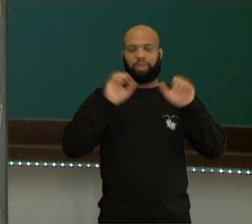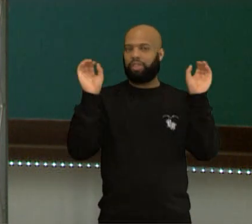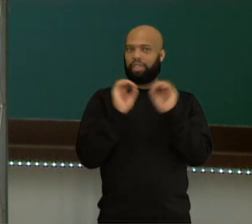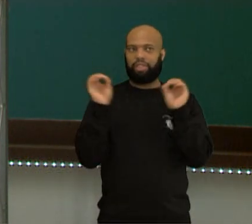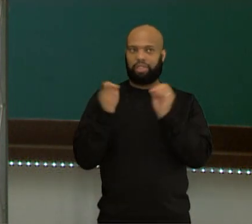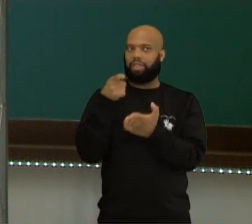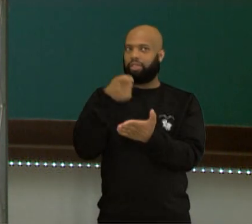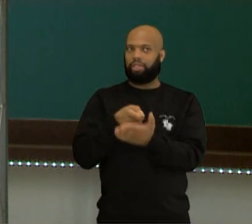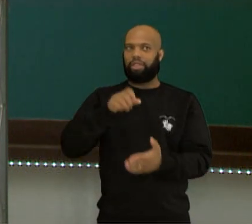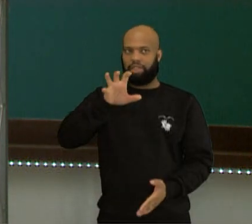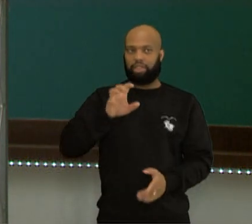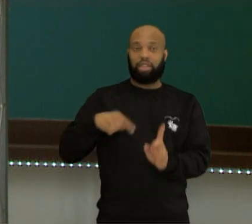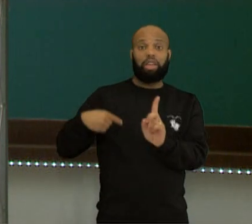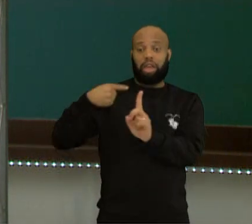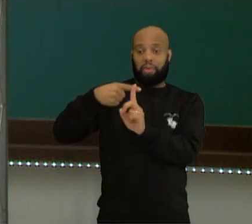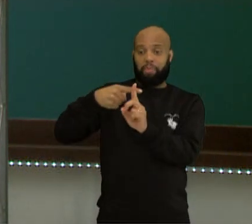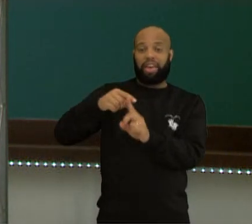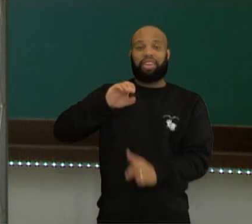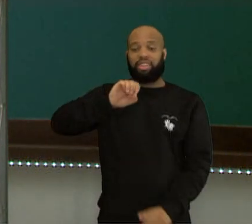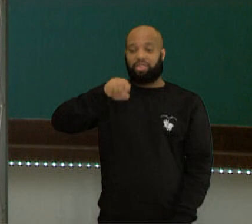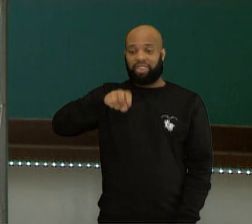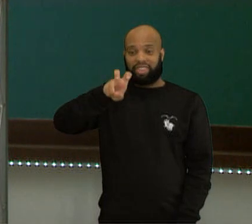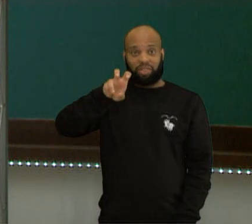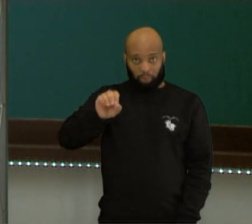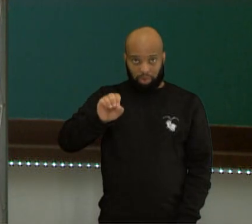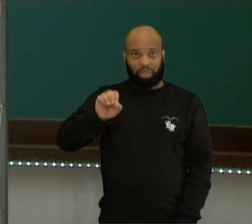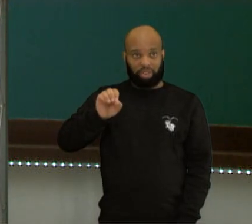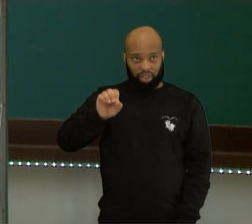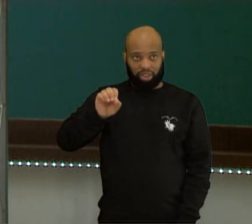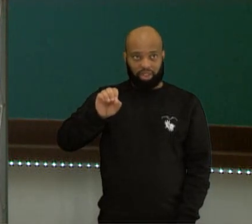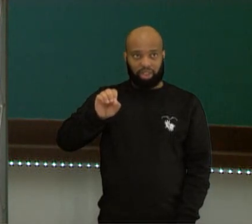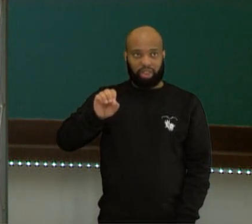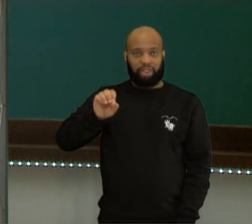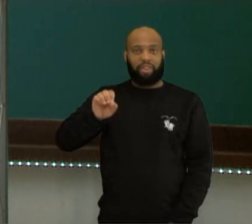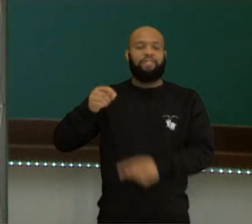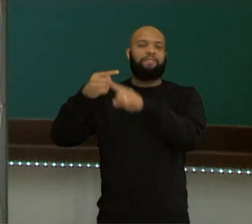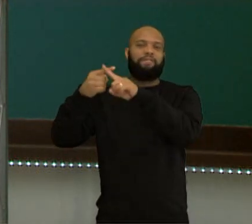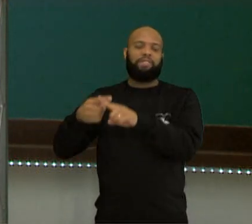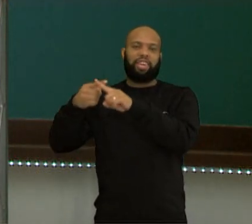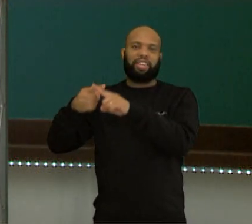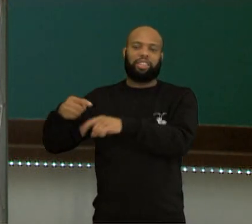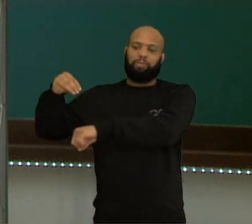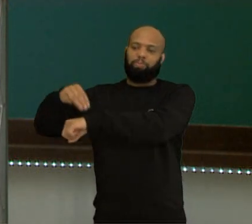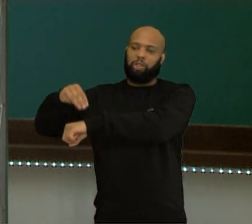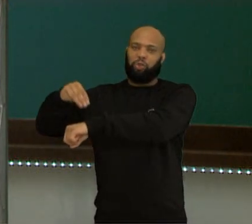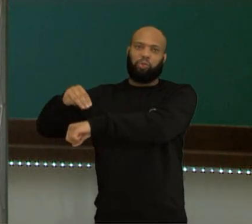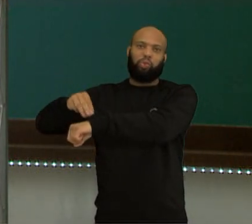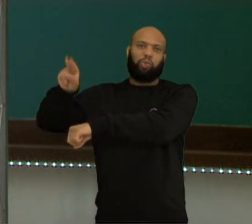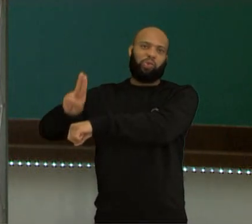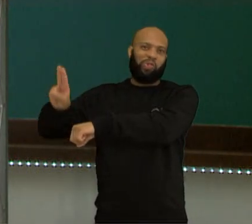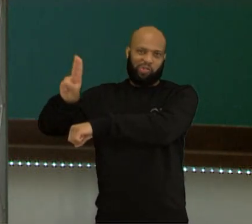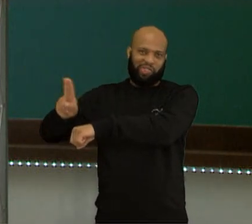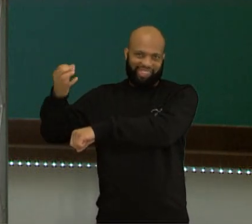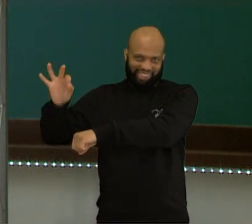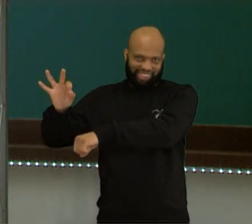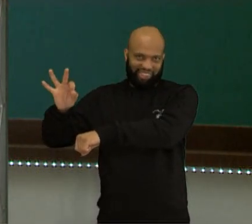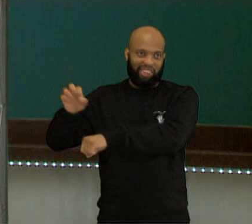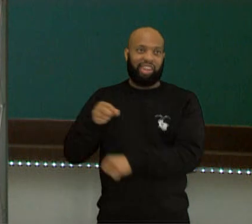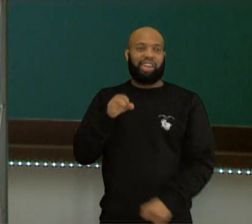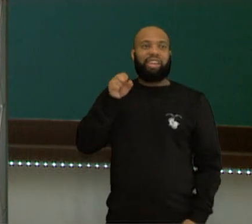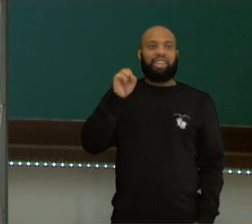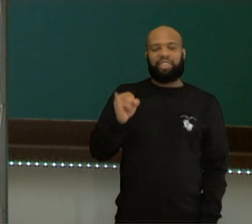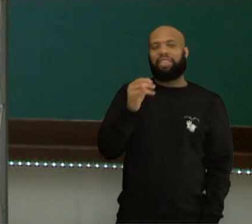50. Ficou 2, paga R$1. Ficou 3, paga R$1,50. E assim por diante, né? O tempo ali você vai gastando para estar